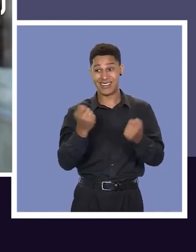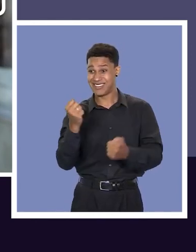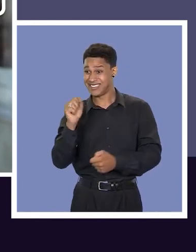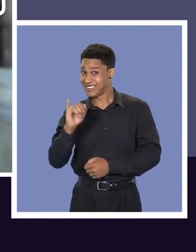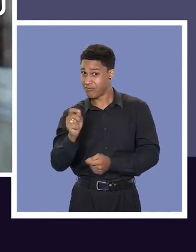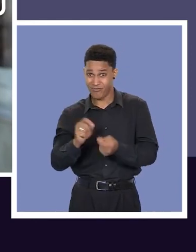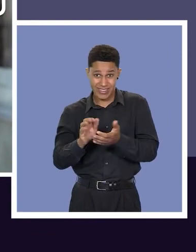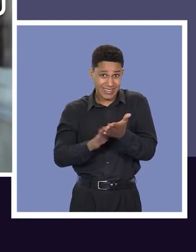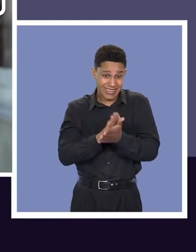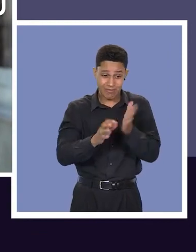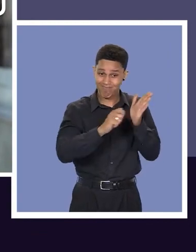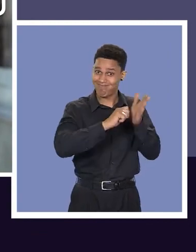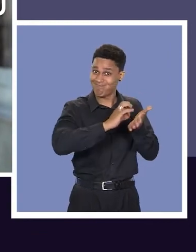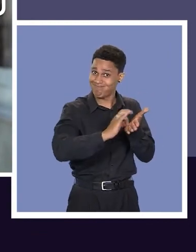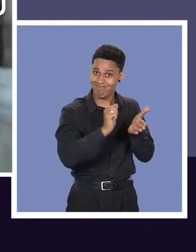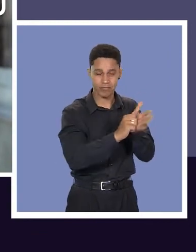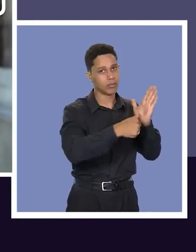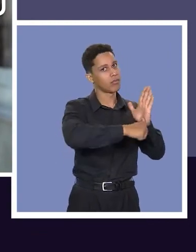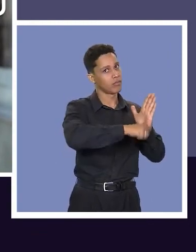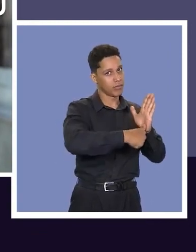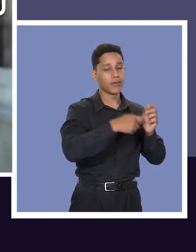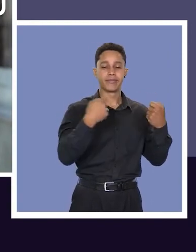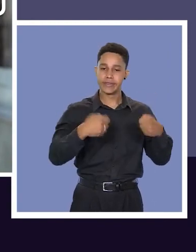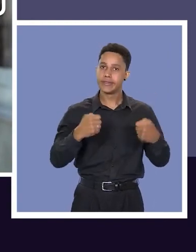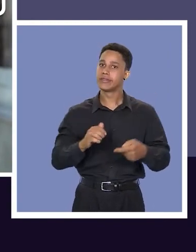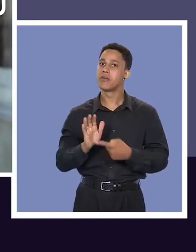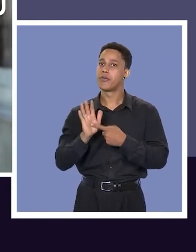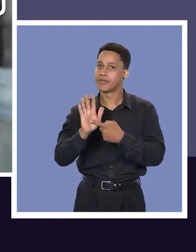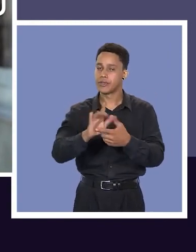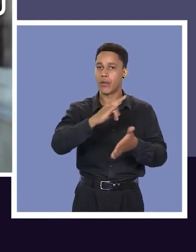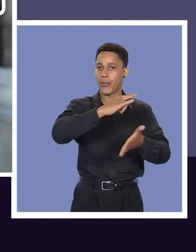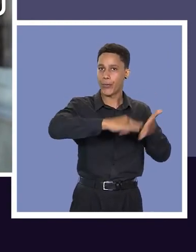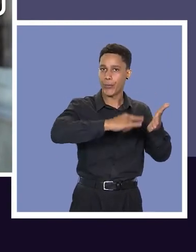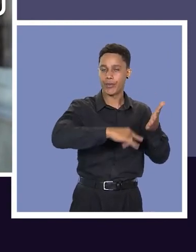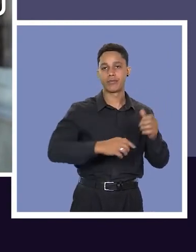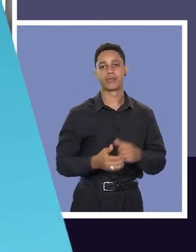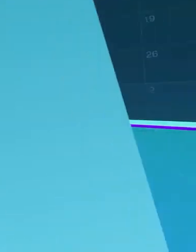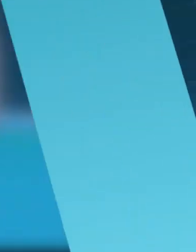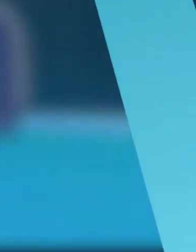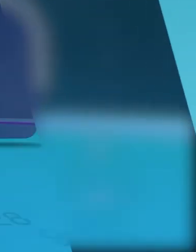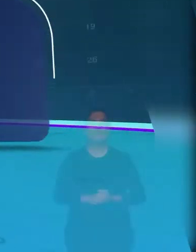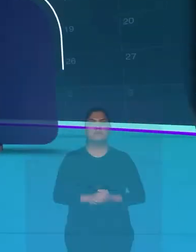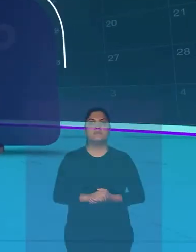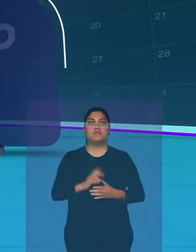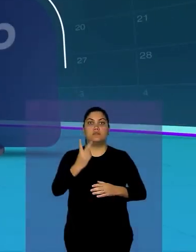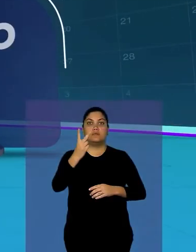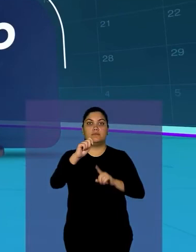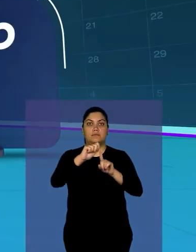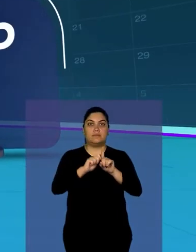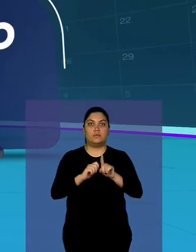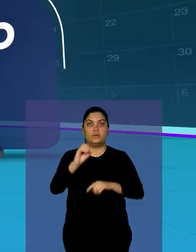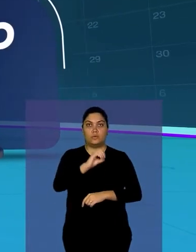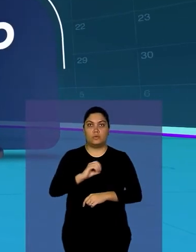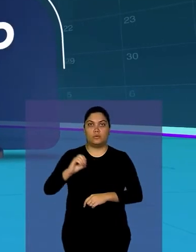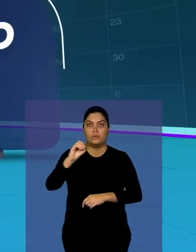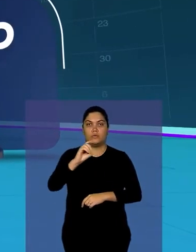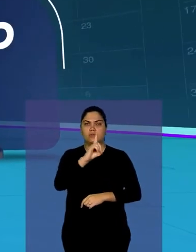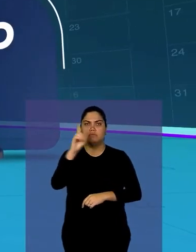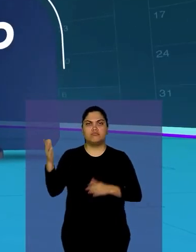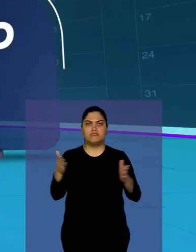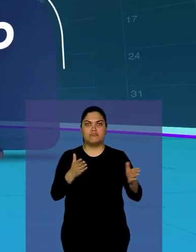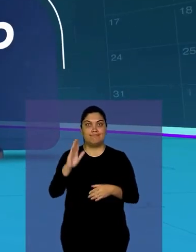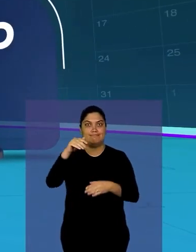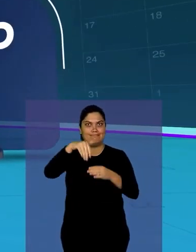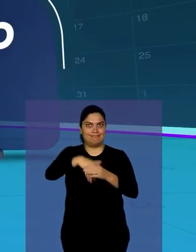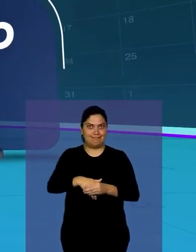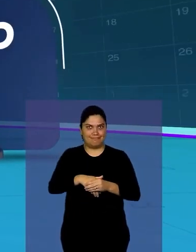Agora, se você não cadastrou a biometria, aí sim, precisa de um documento oficial com foto. 2 de outubro é o dia do primeiro turno